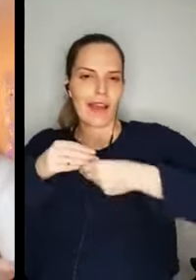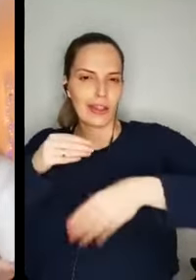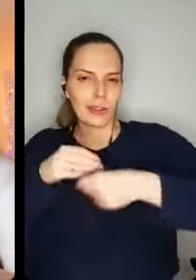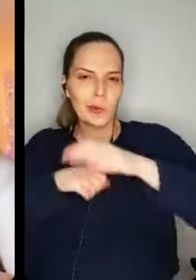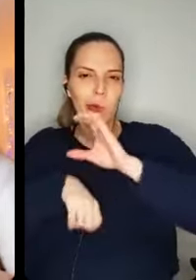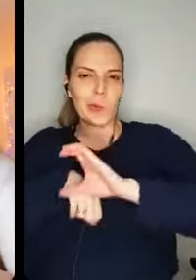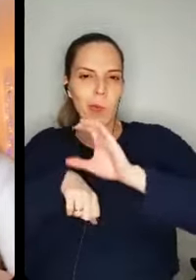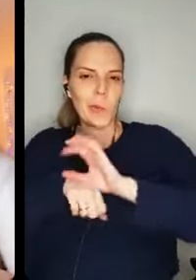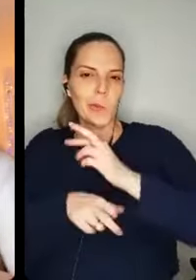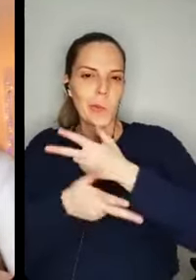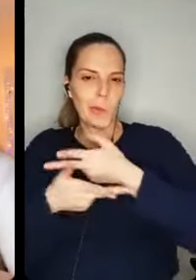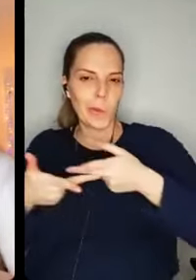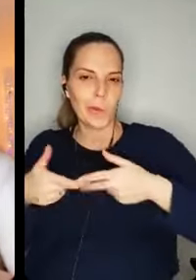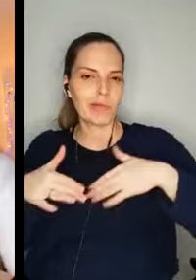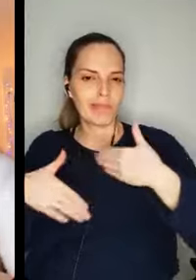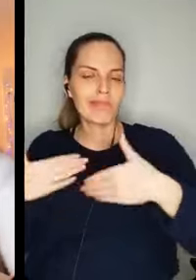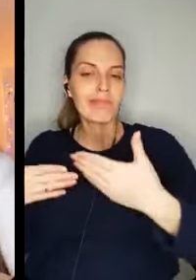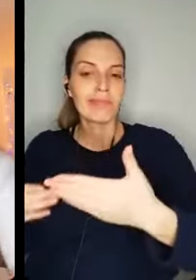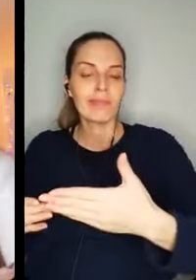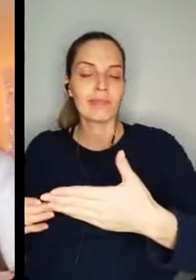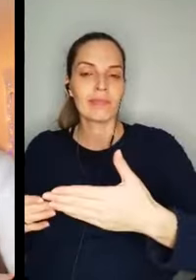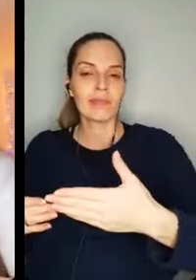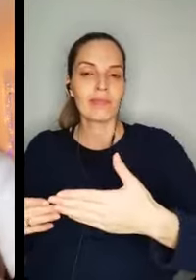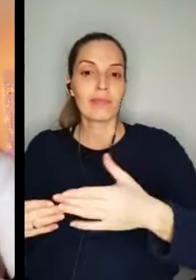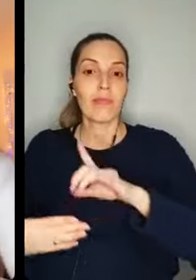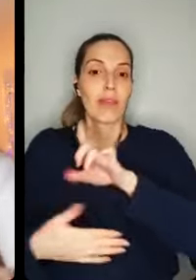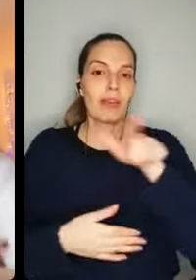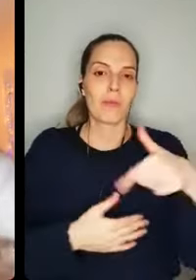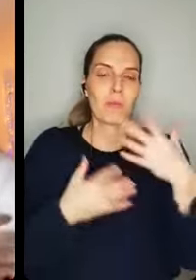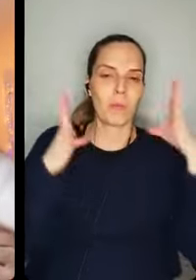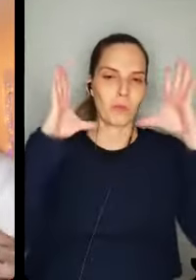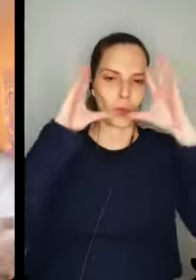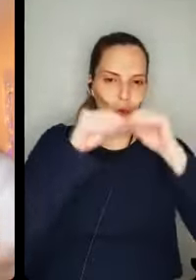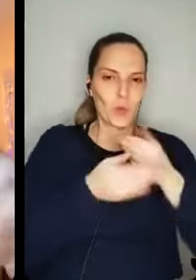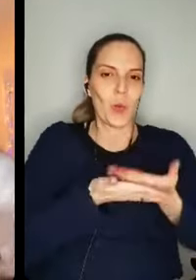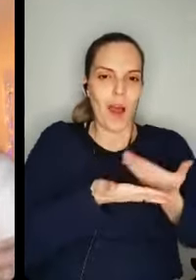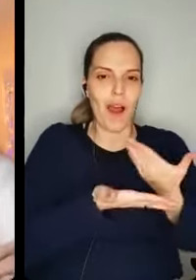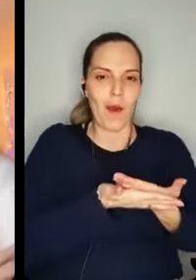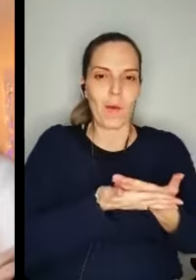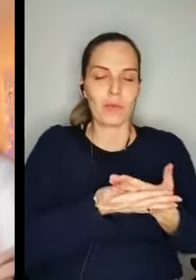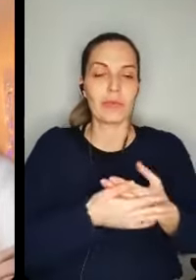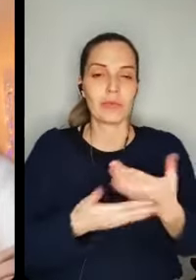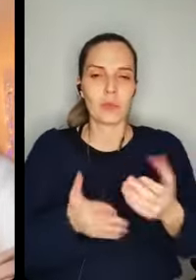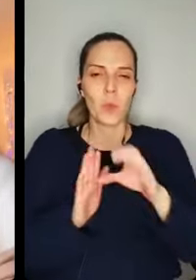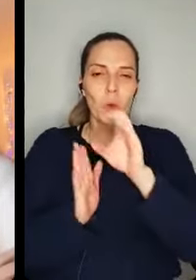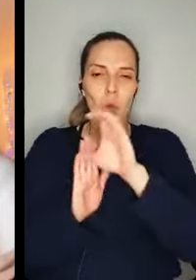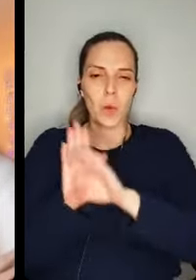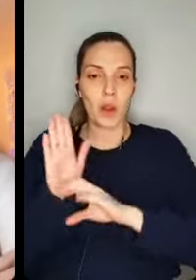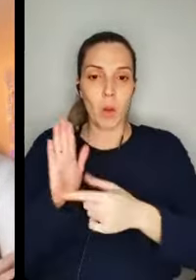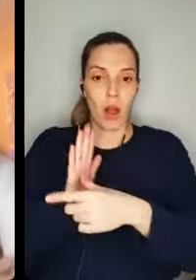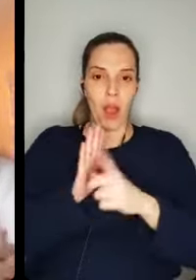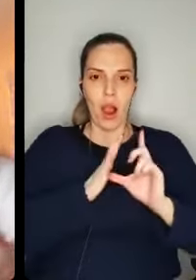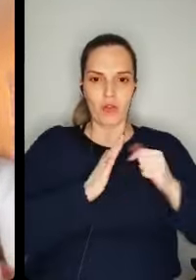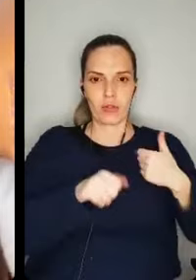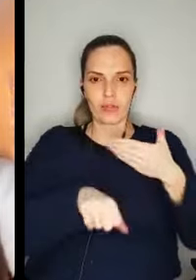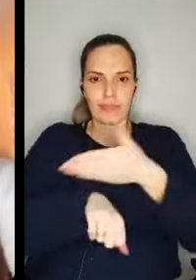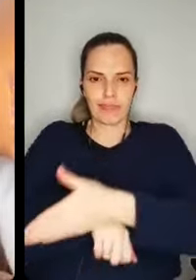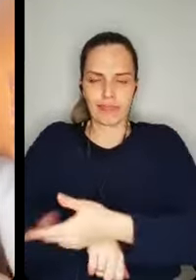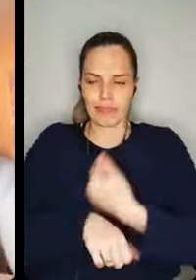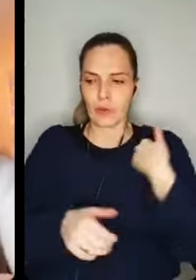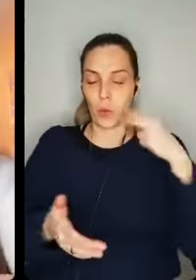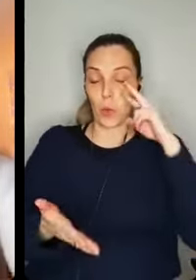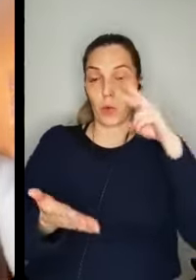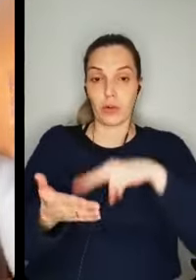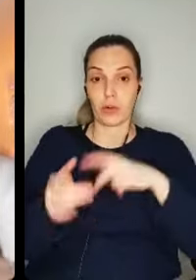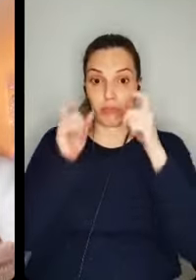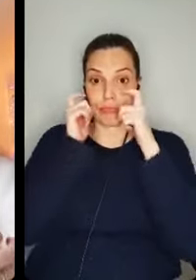cursos extras, enfim. O currículo da UFSPA, desde antes de eu entrar, assim, me chamou bastante atenção por essa questão de